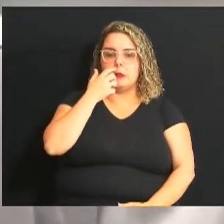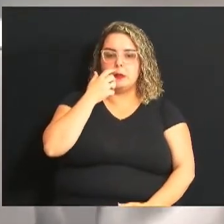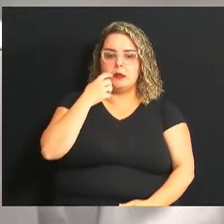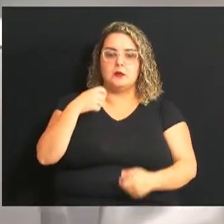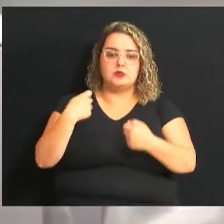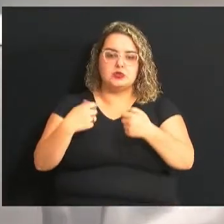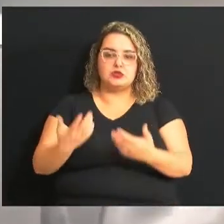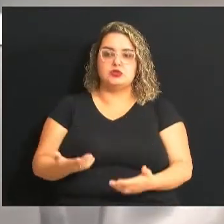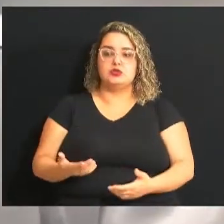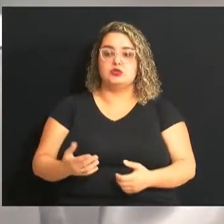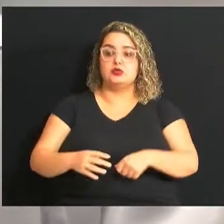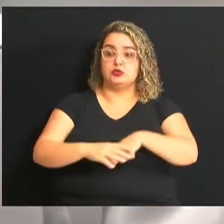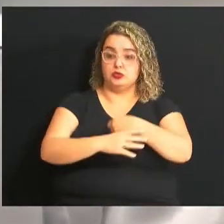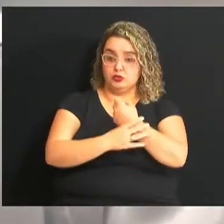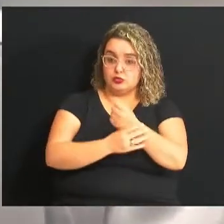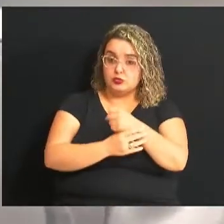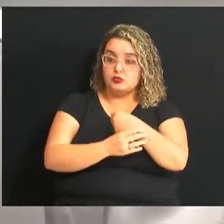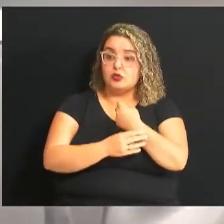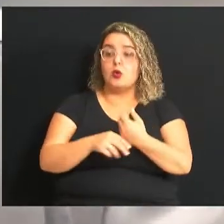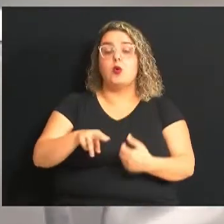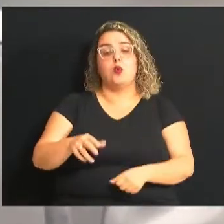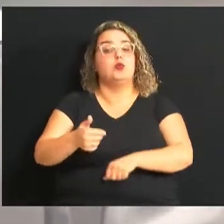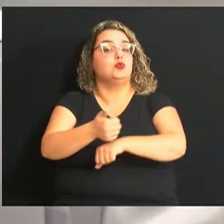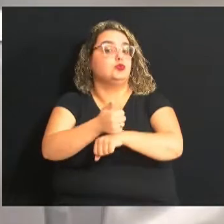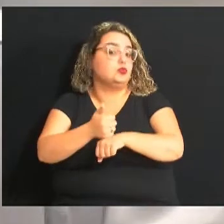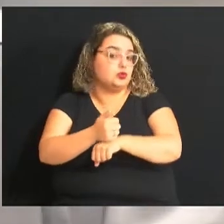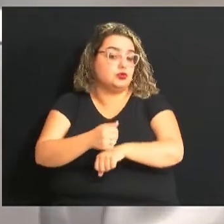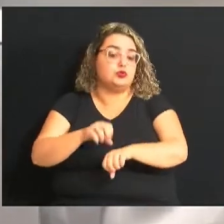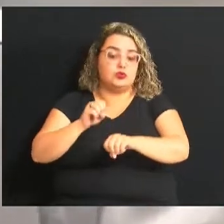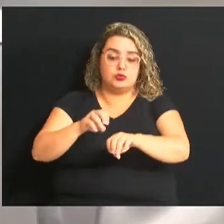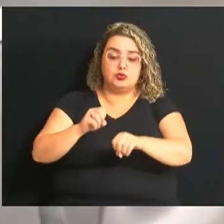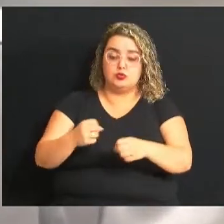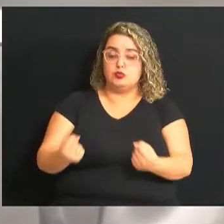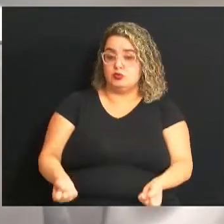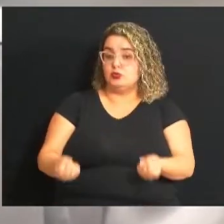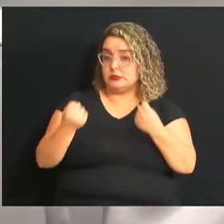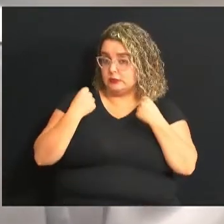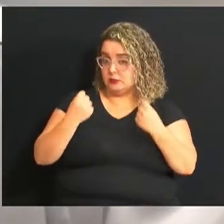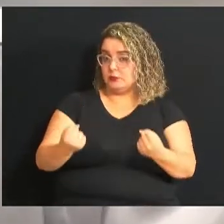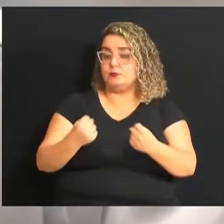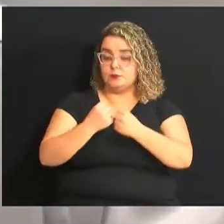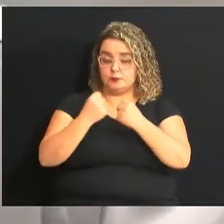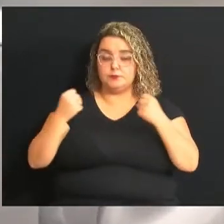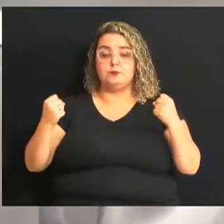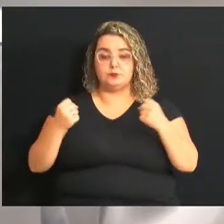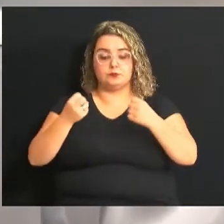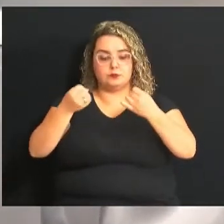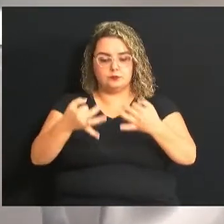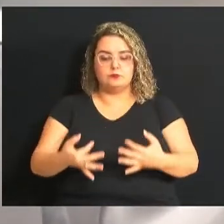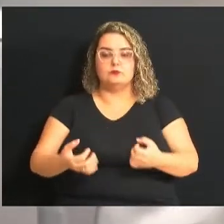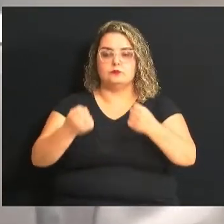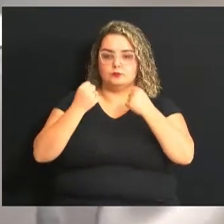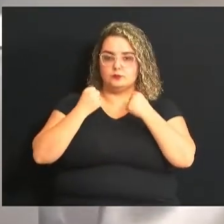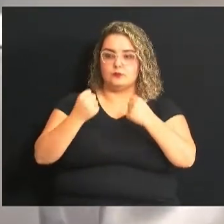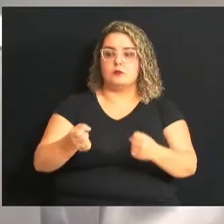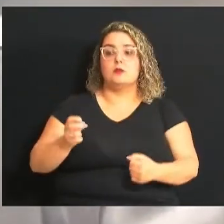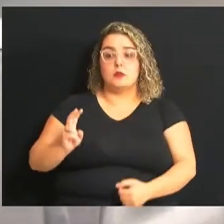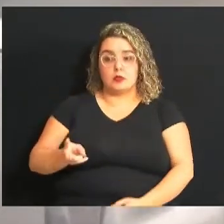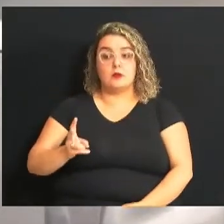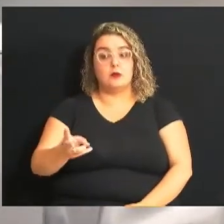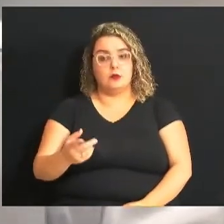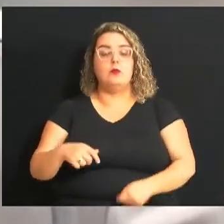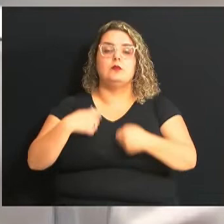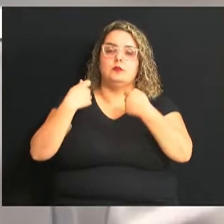de um fisioterapeuta ou de um profissional de educação física que vai orientá-lo sobre uma atividade física regular, que ele